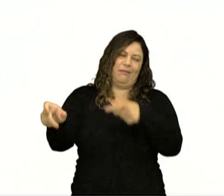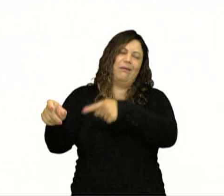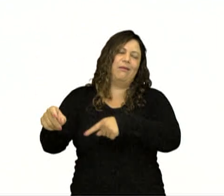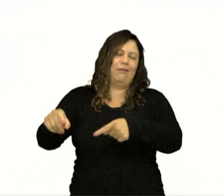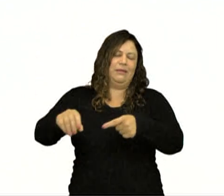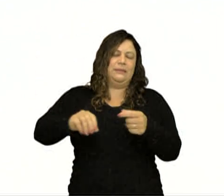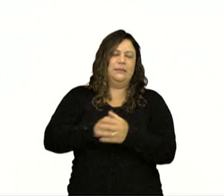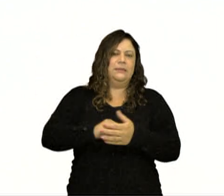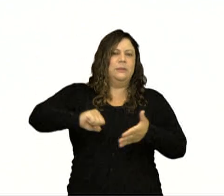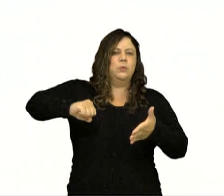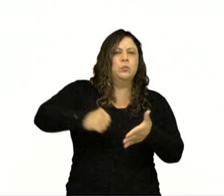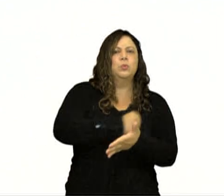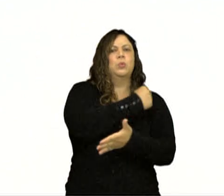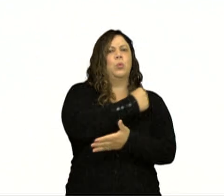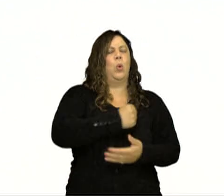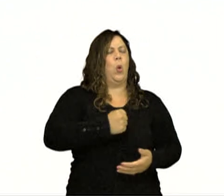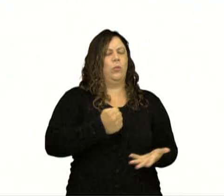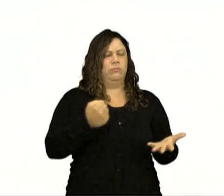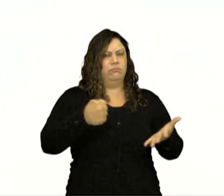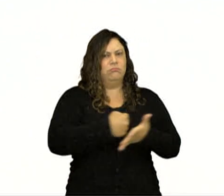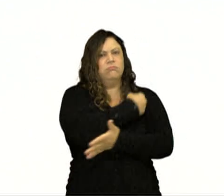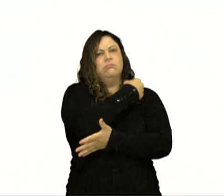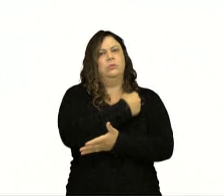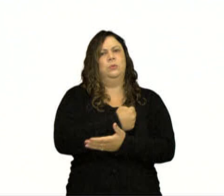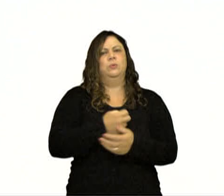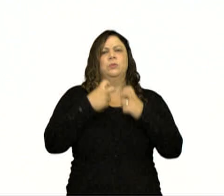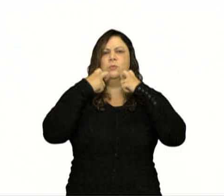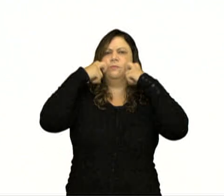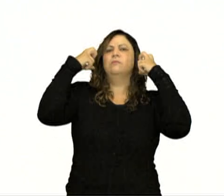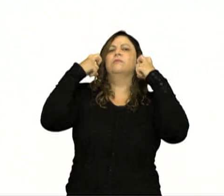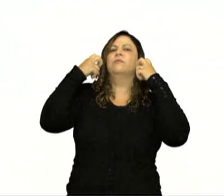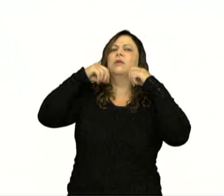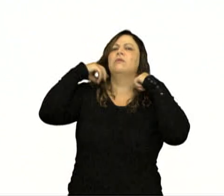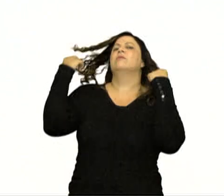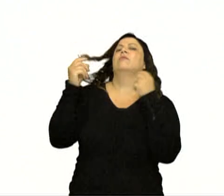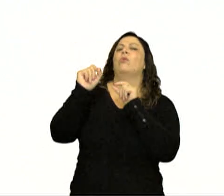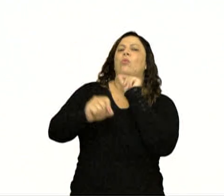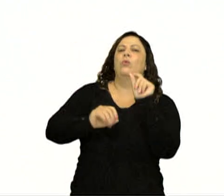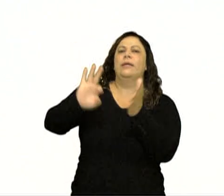de Tratado da Vergonha. Então,